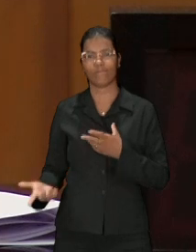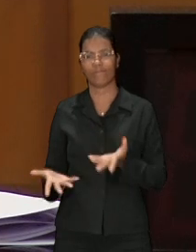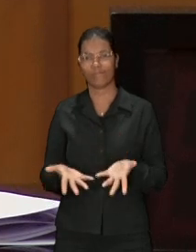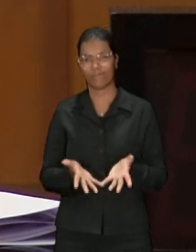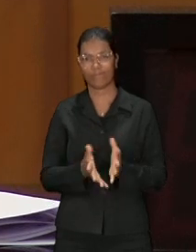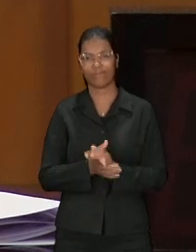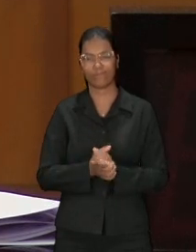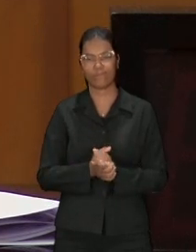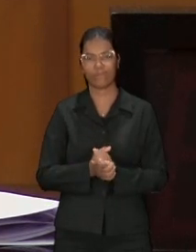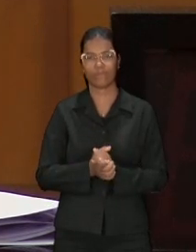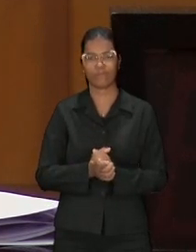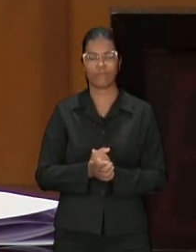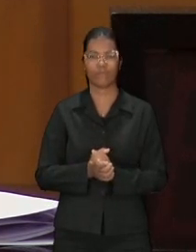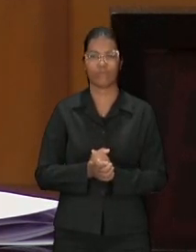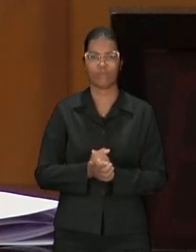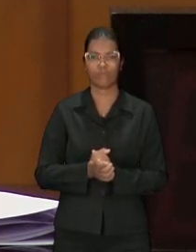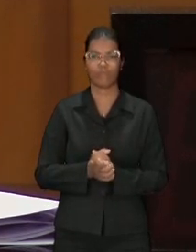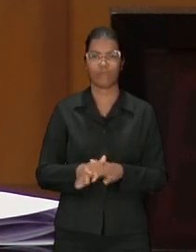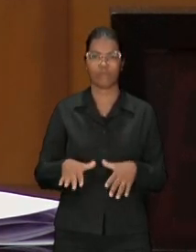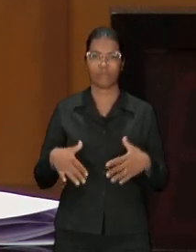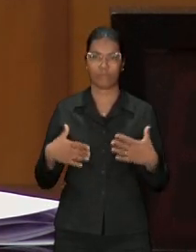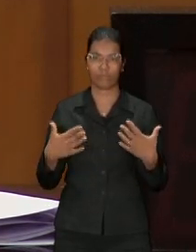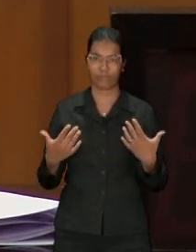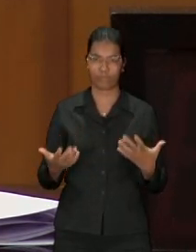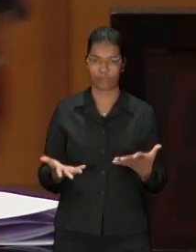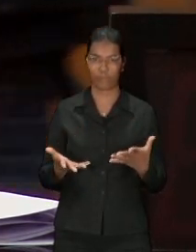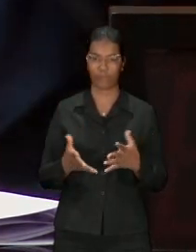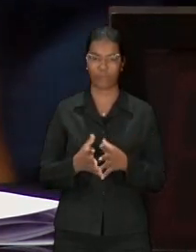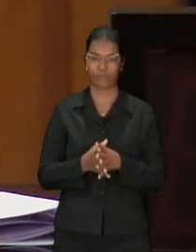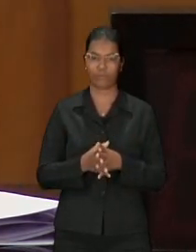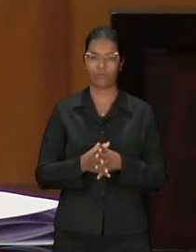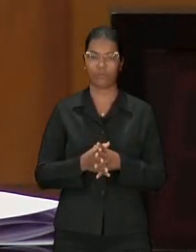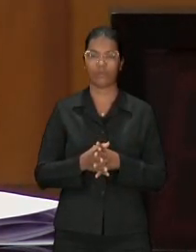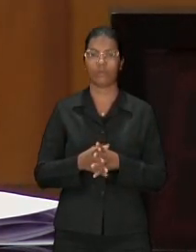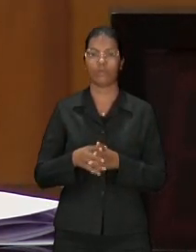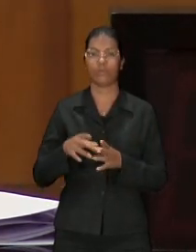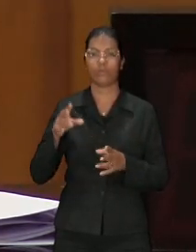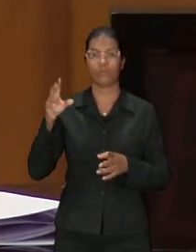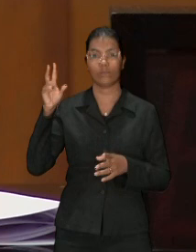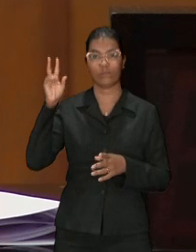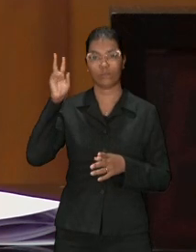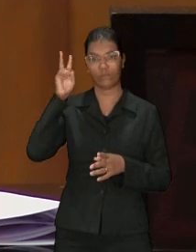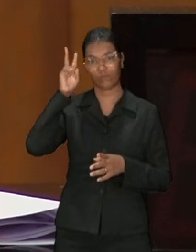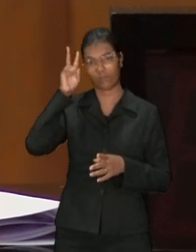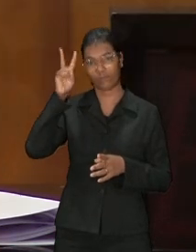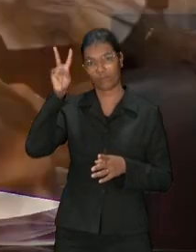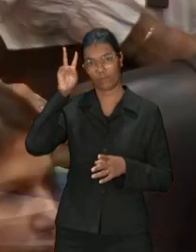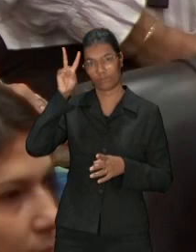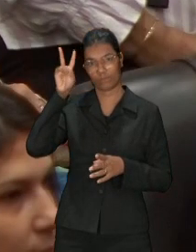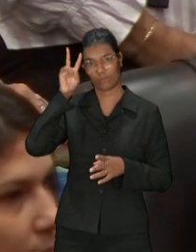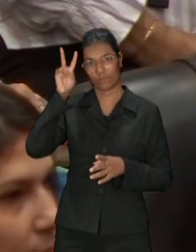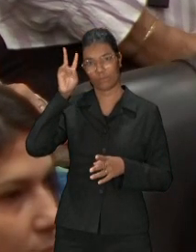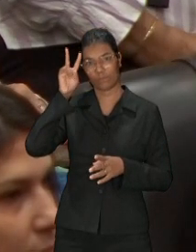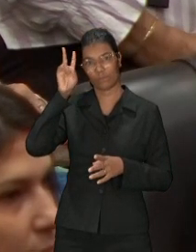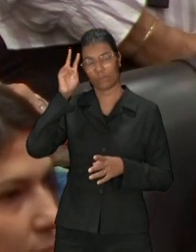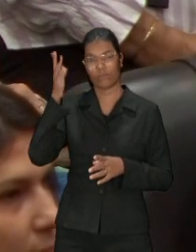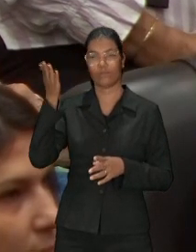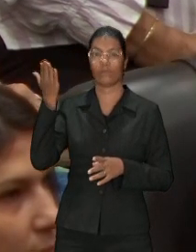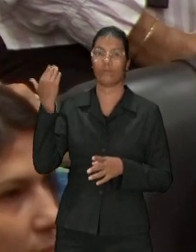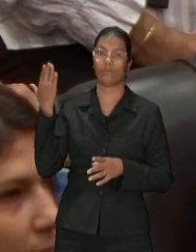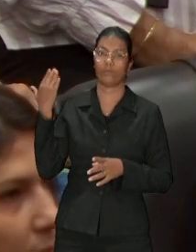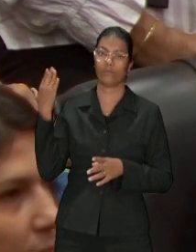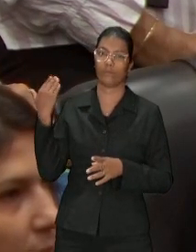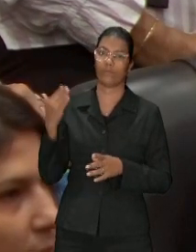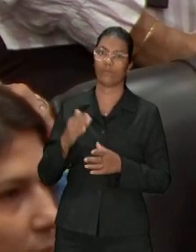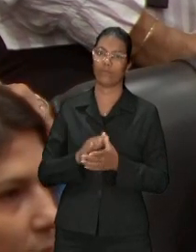Busquei na história alguns elementos importantes para compor esta breve reflexão.